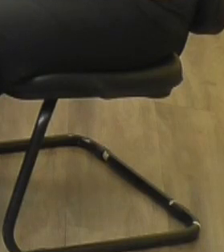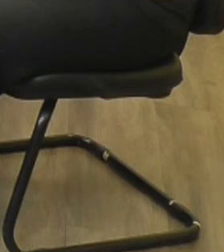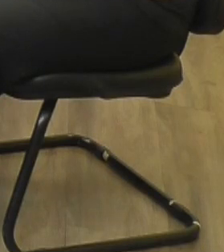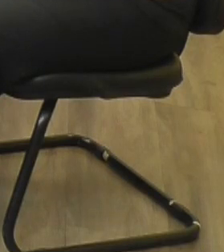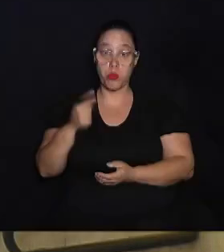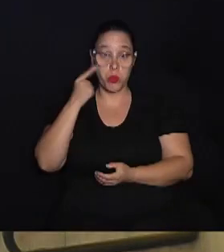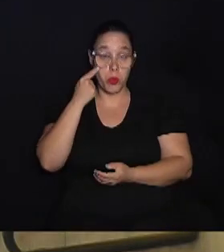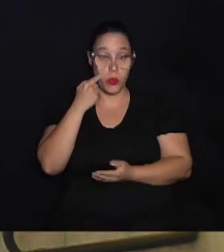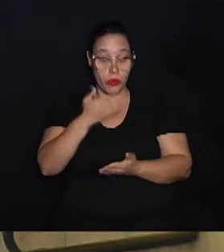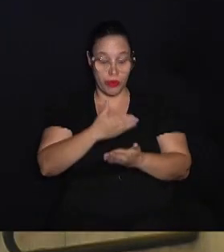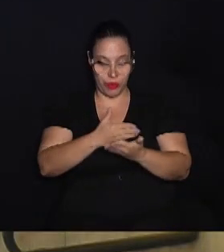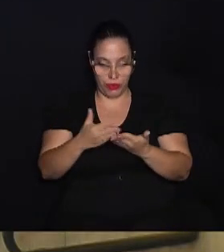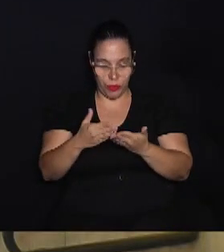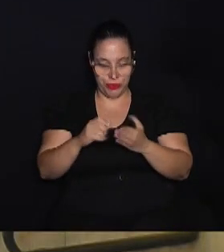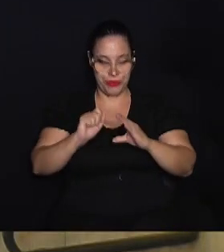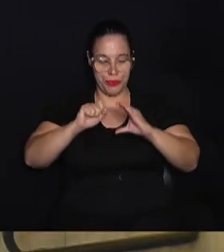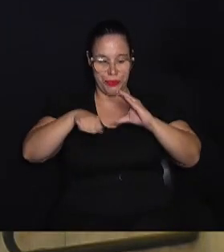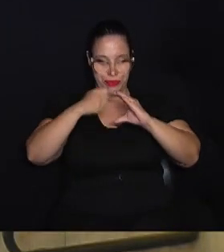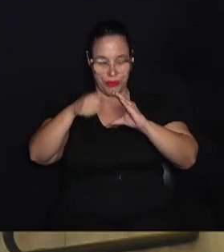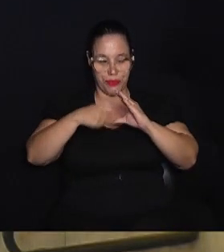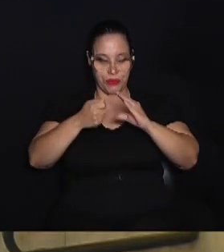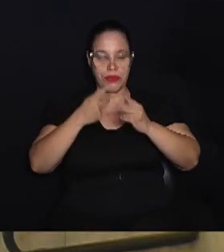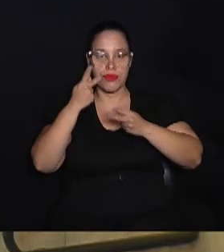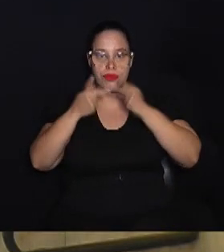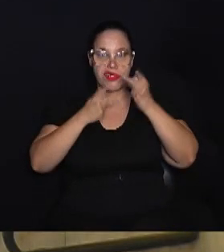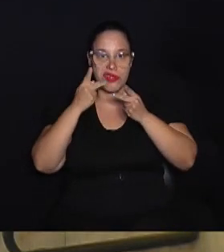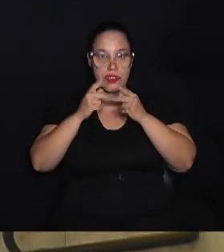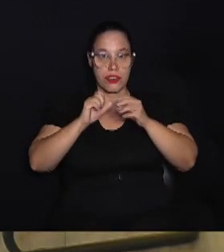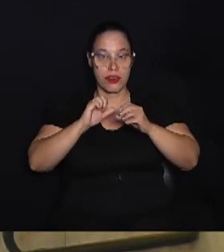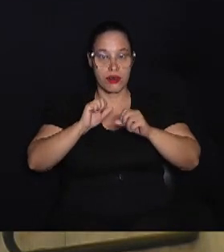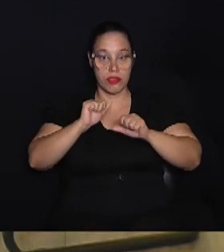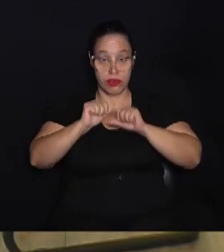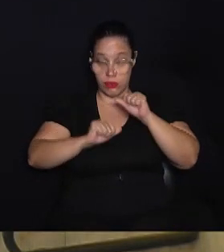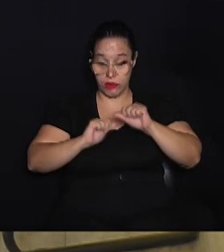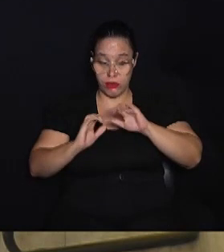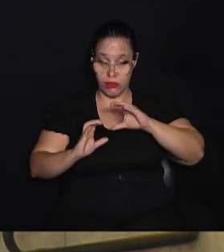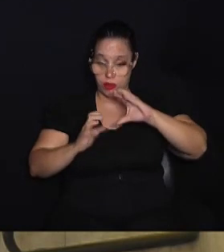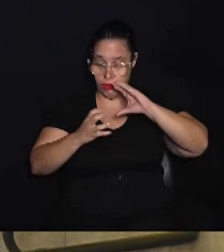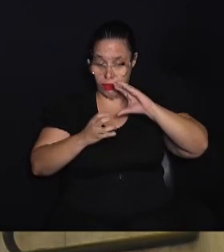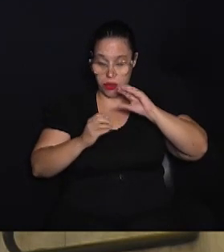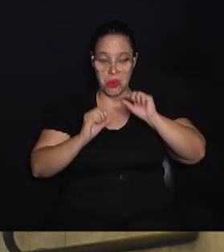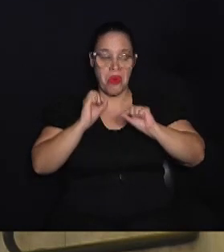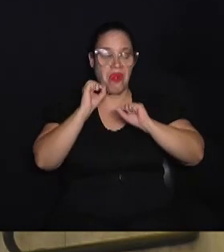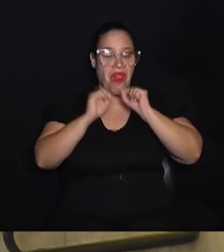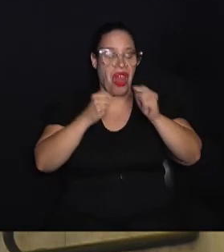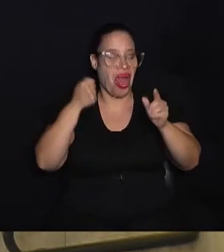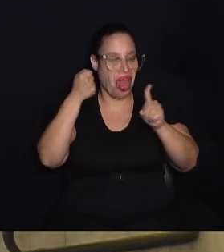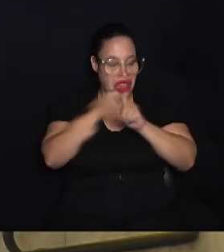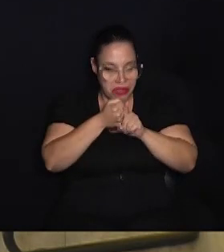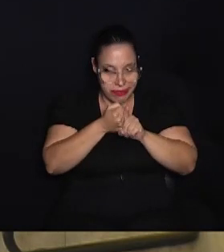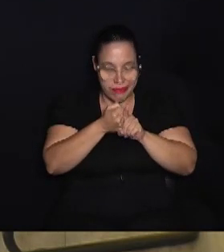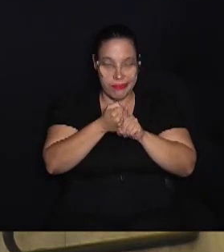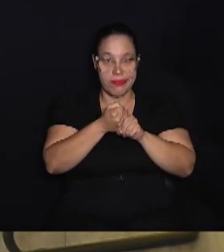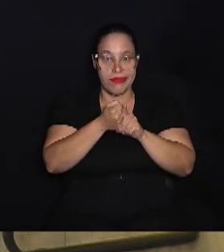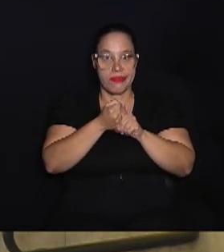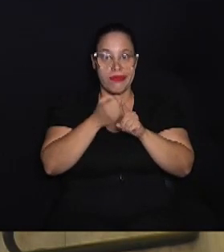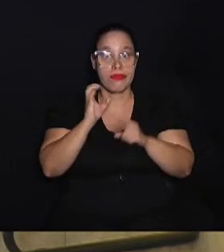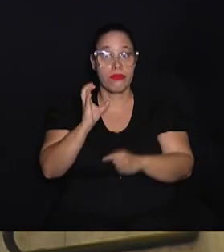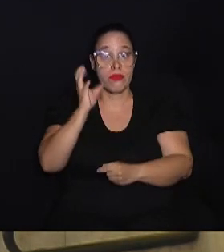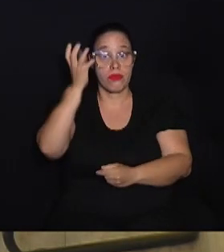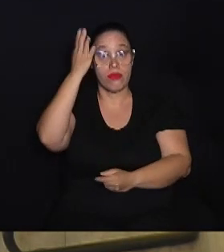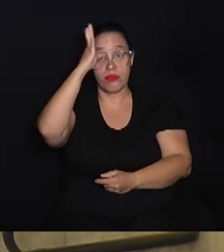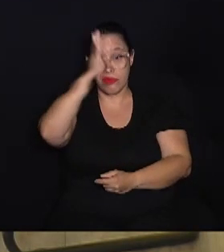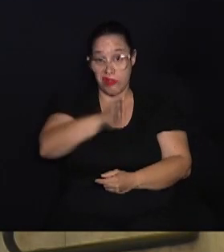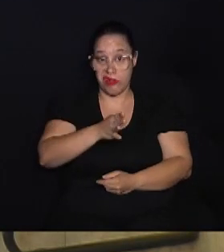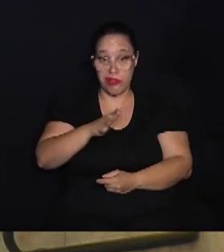Olha, a gente continua aqui no Estúdio Câmara falando hoje sobre mudanças climáticas, causas, impactos e tudo o que está acontecendo